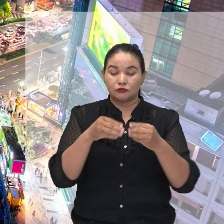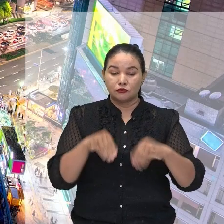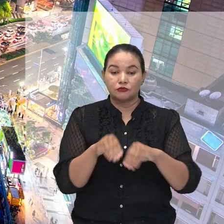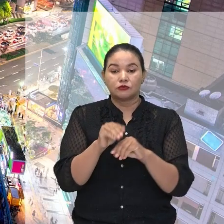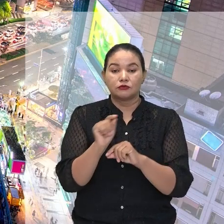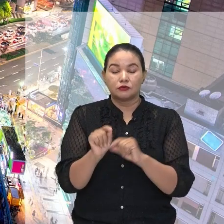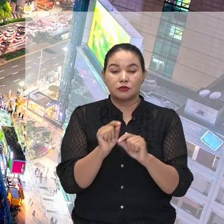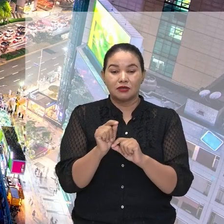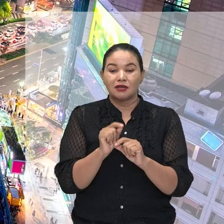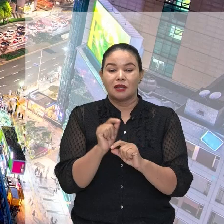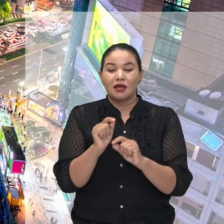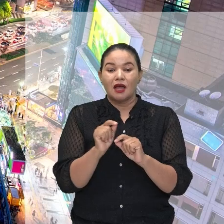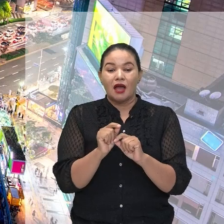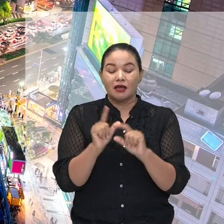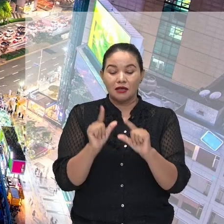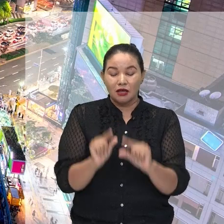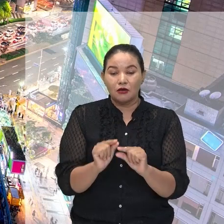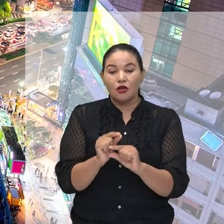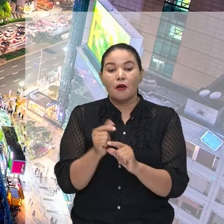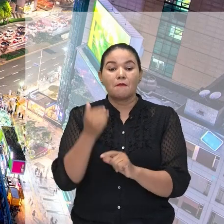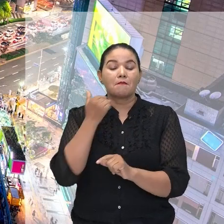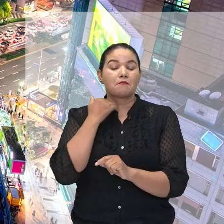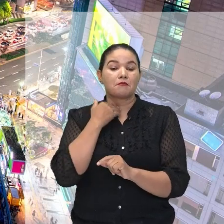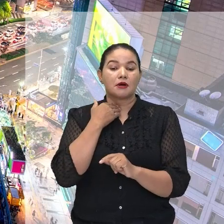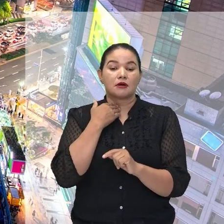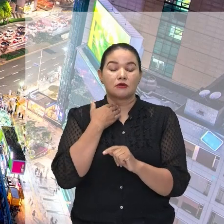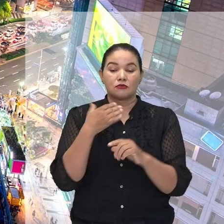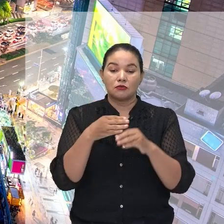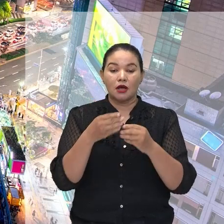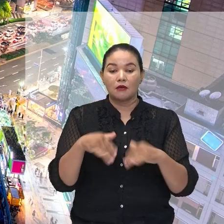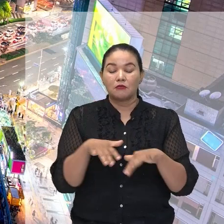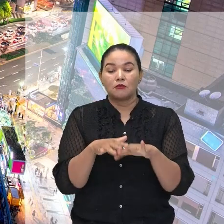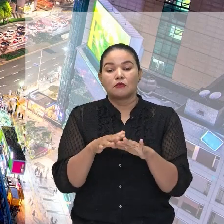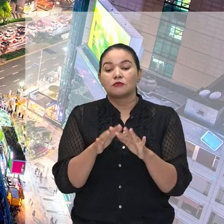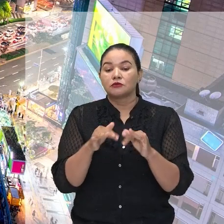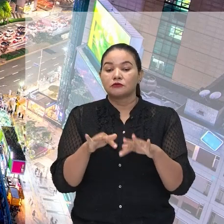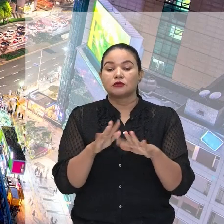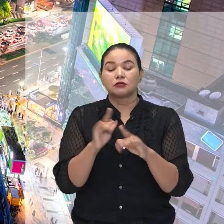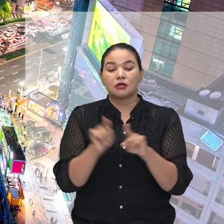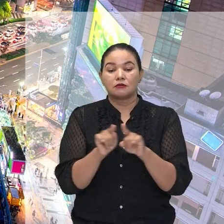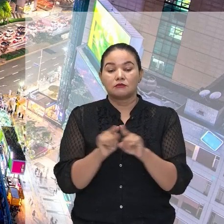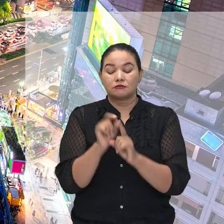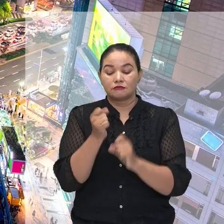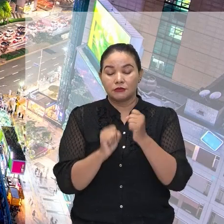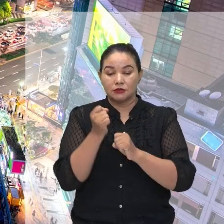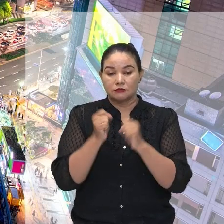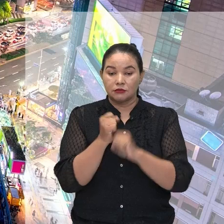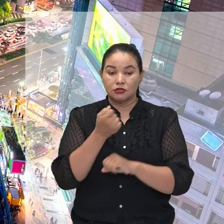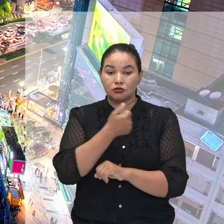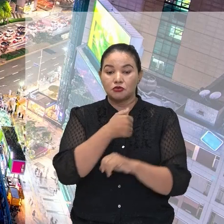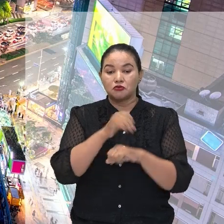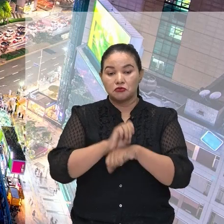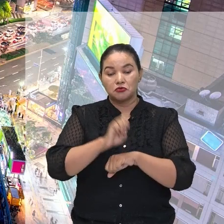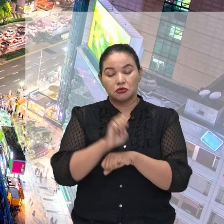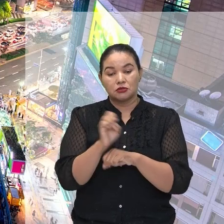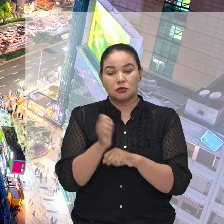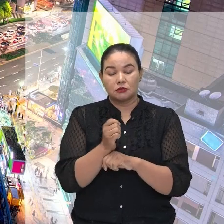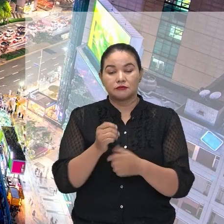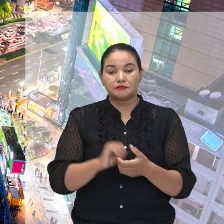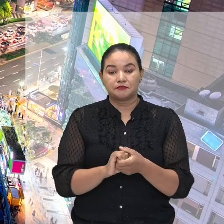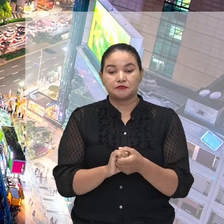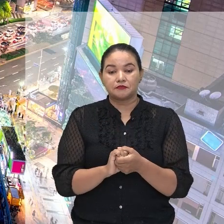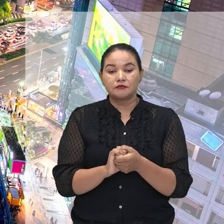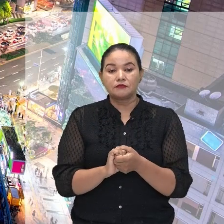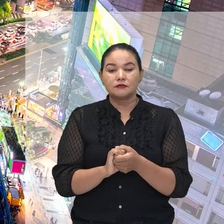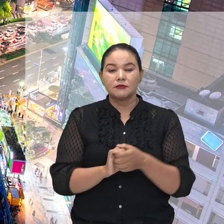a liquidação de bancos e também a privatização de empresas estatais, tá? Medidas de